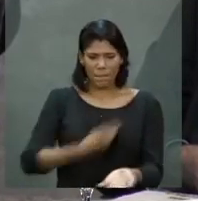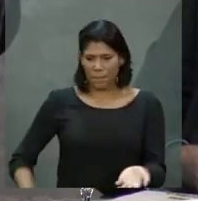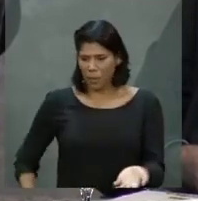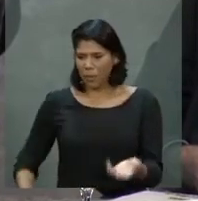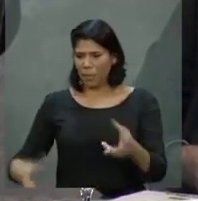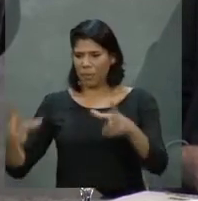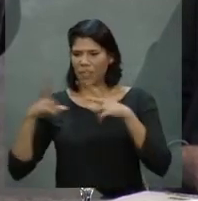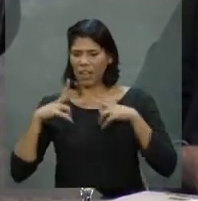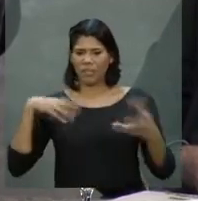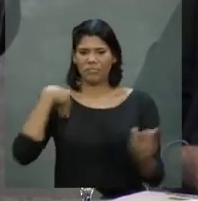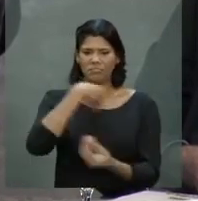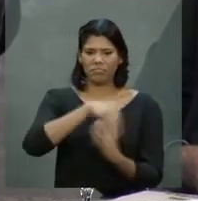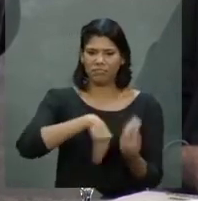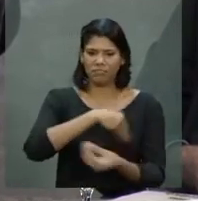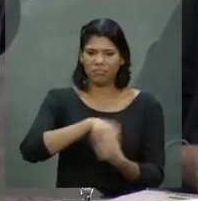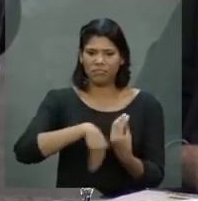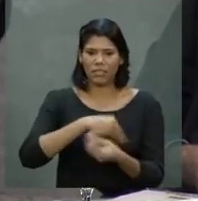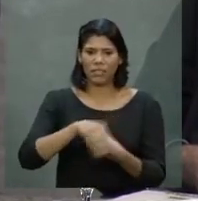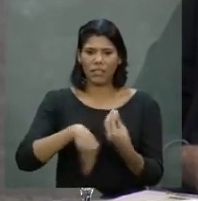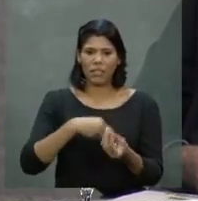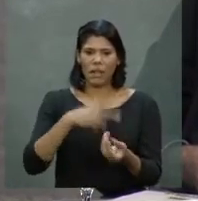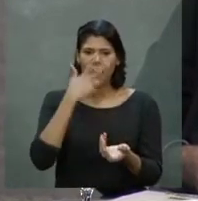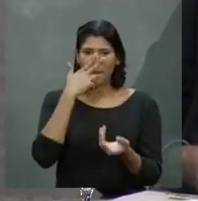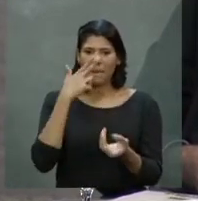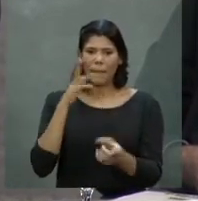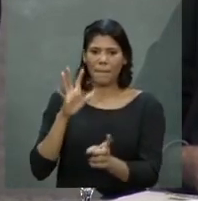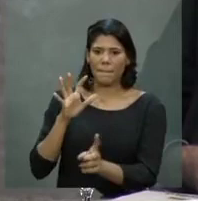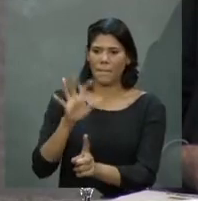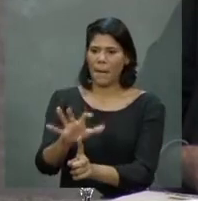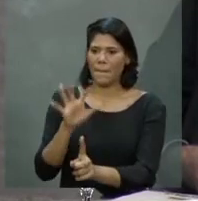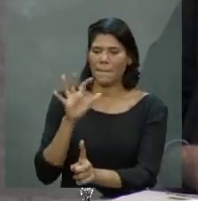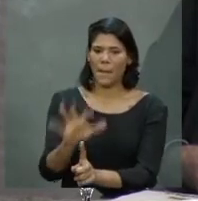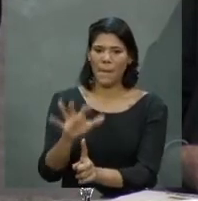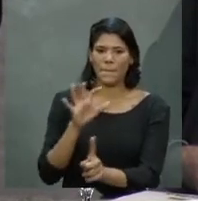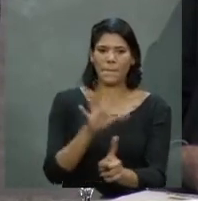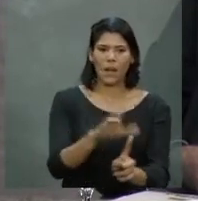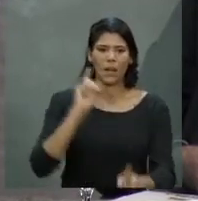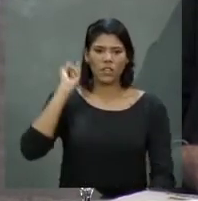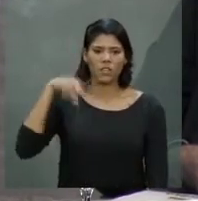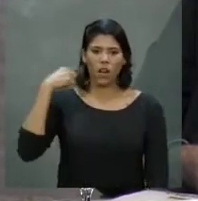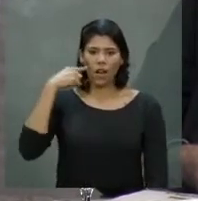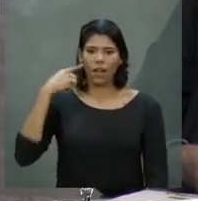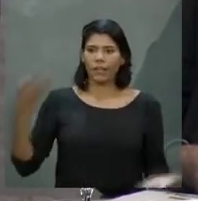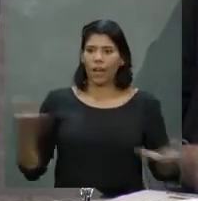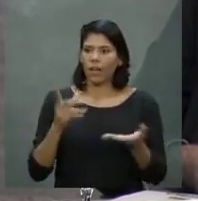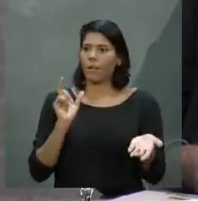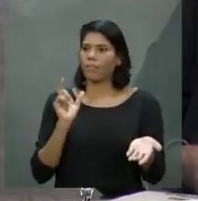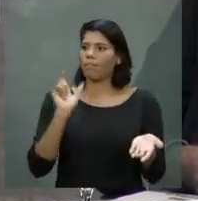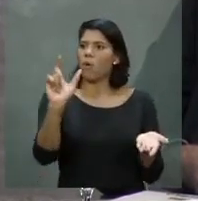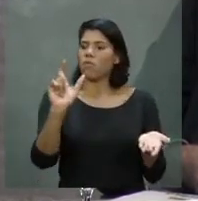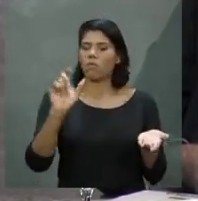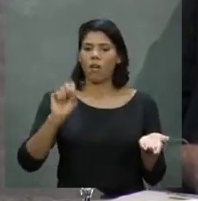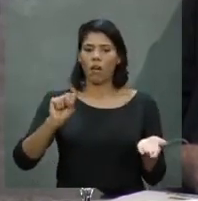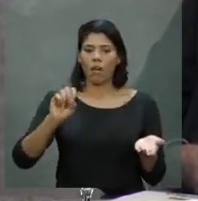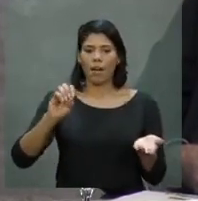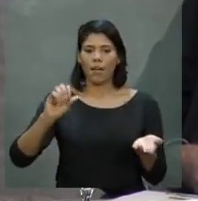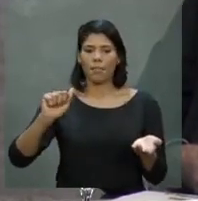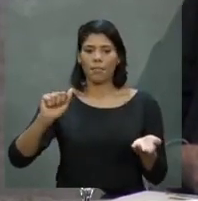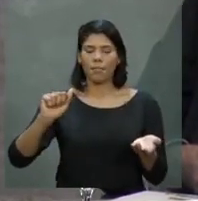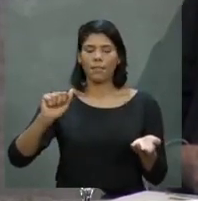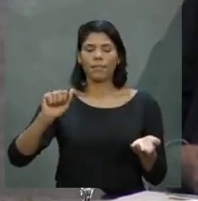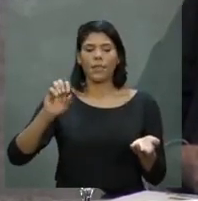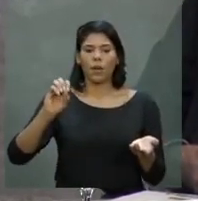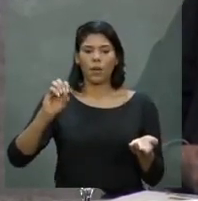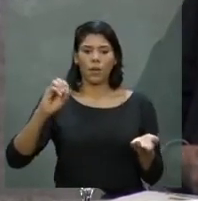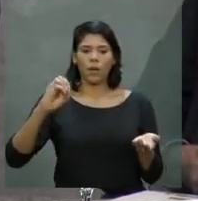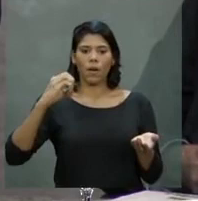advogados em todo o país, acaba atingindo o presidente da classe, achando que vai fazer graça com a opinião pública. Nós somos